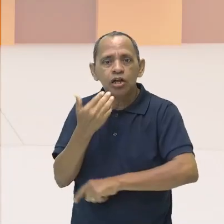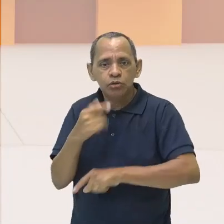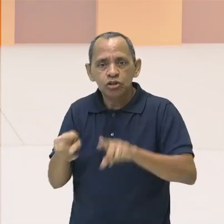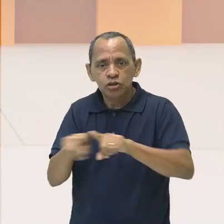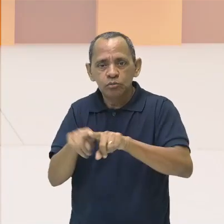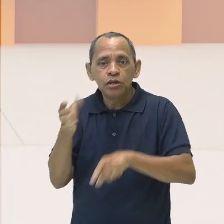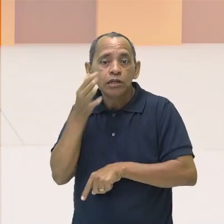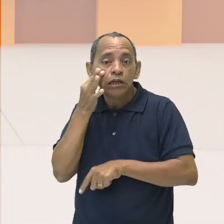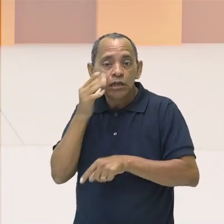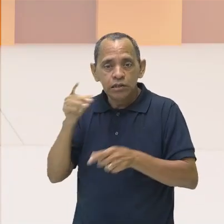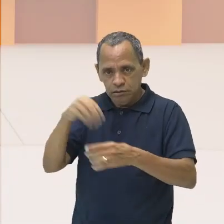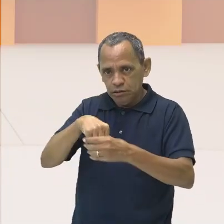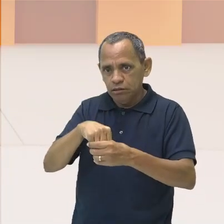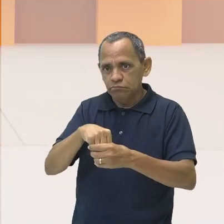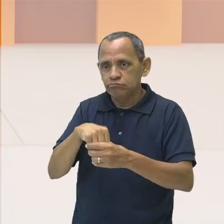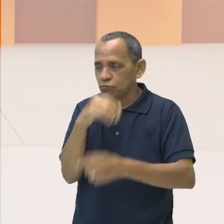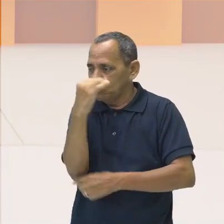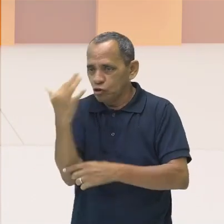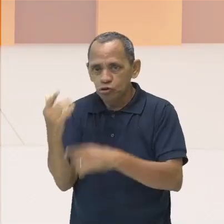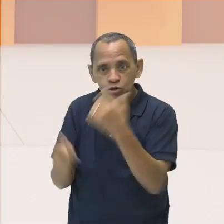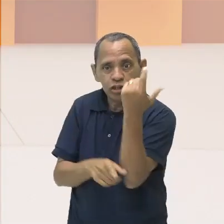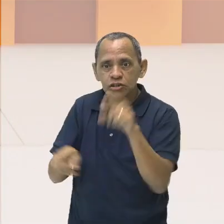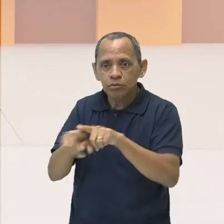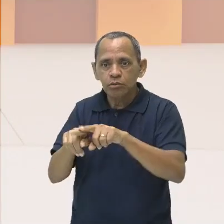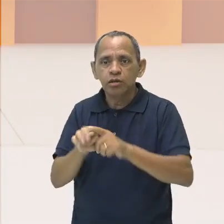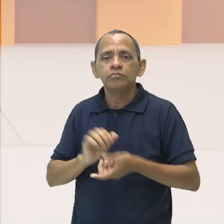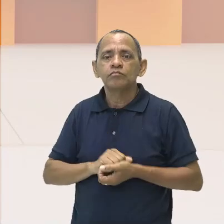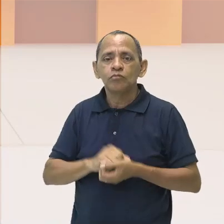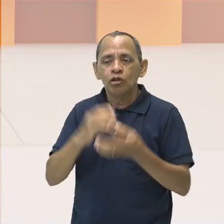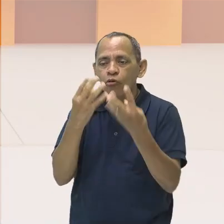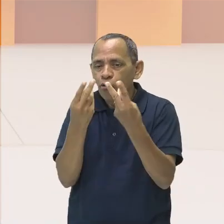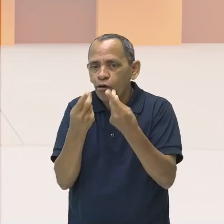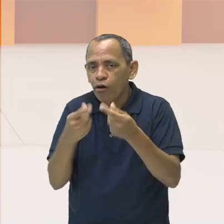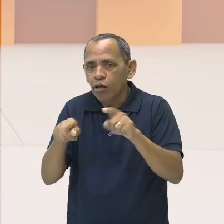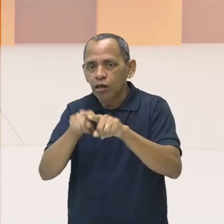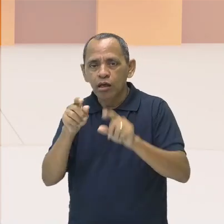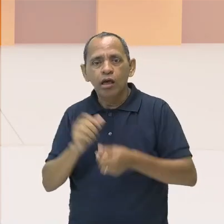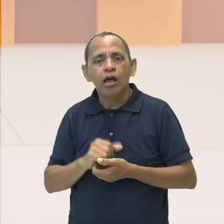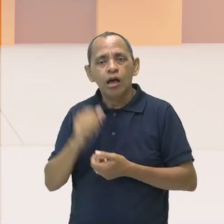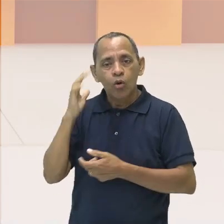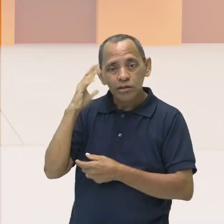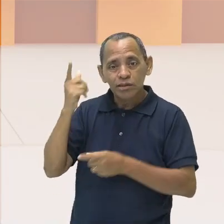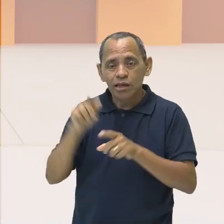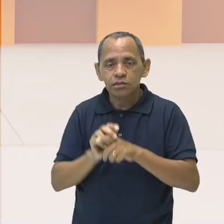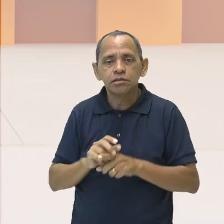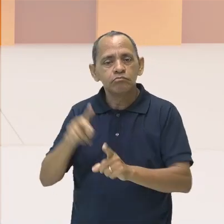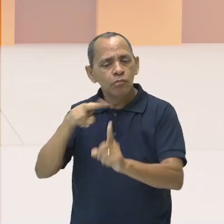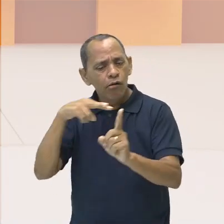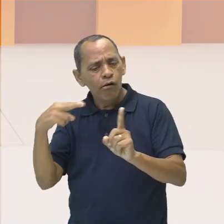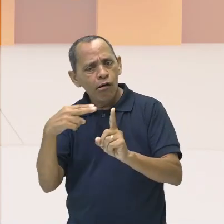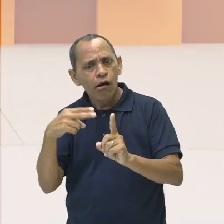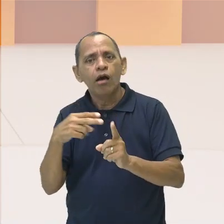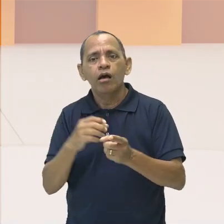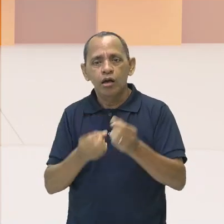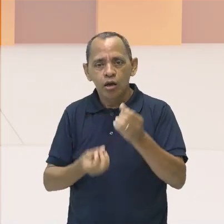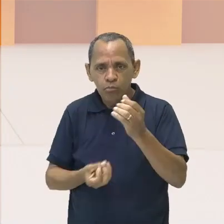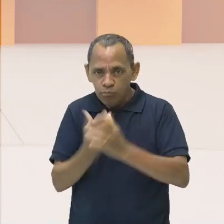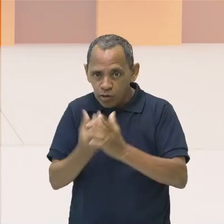na natureza. A degradação ambiental acontece quando os aspectos originais do meio